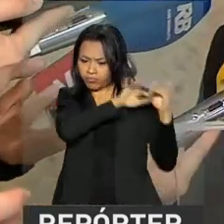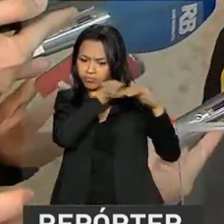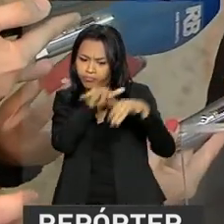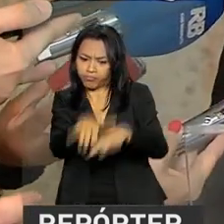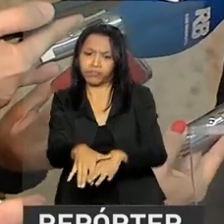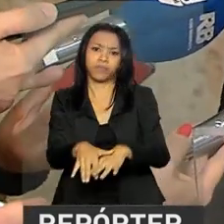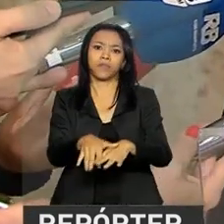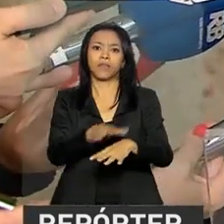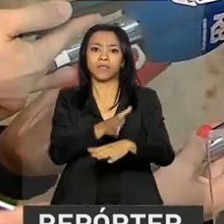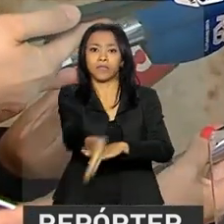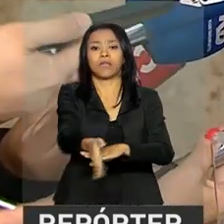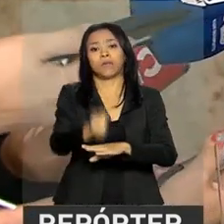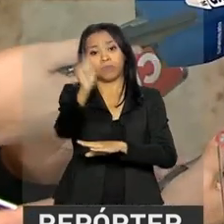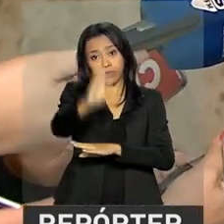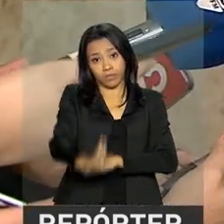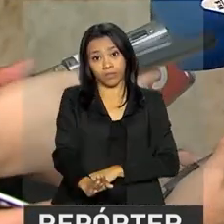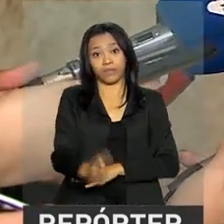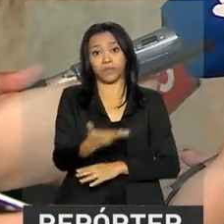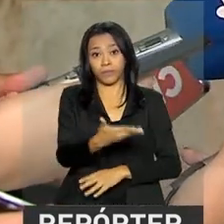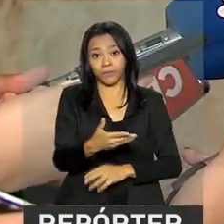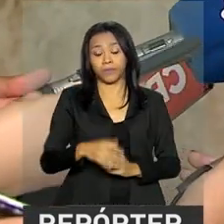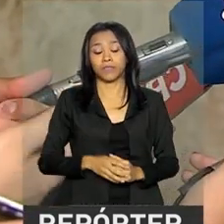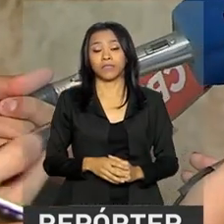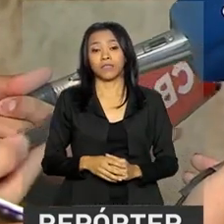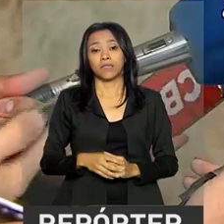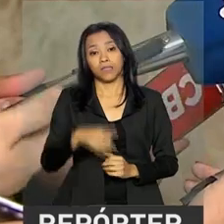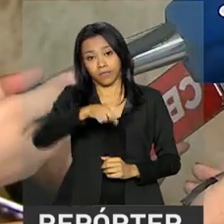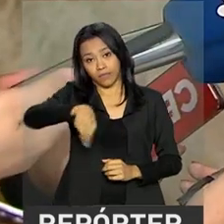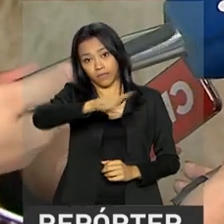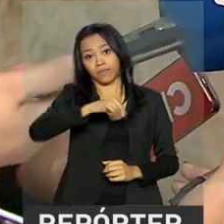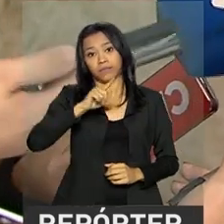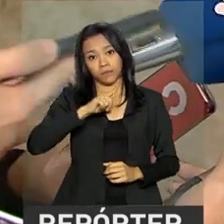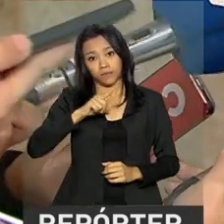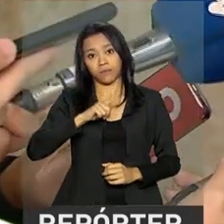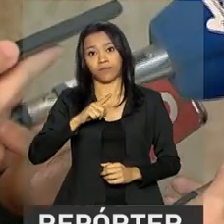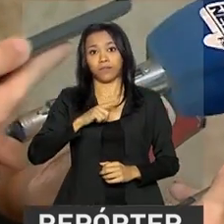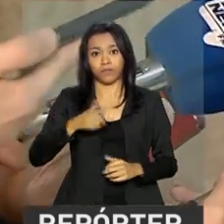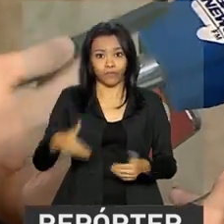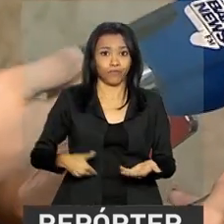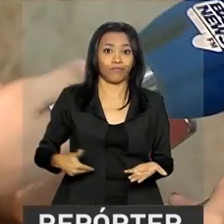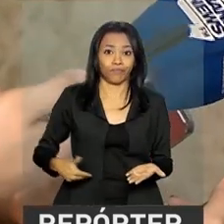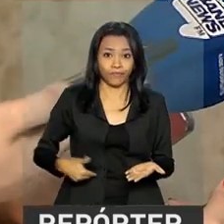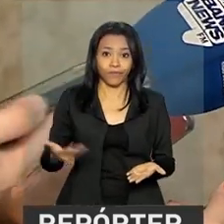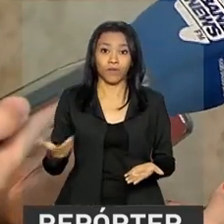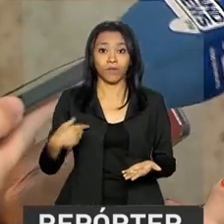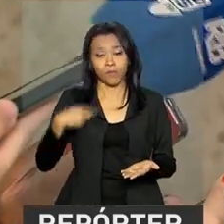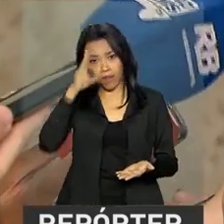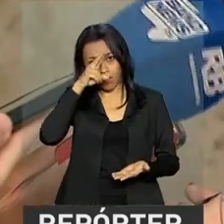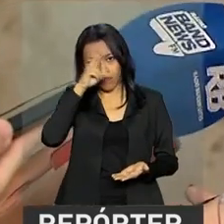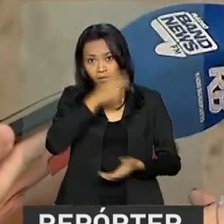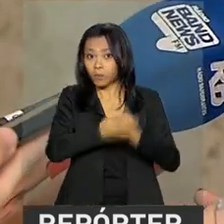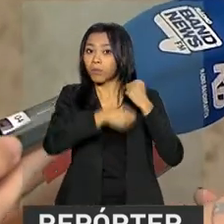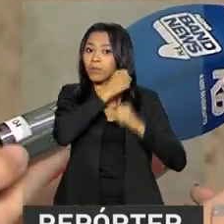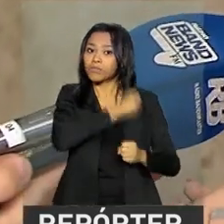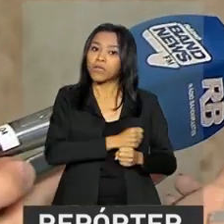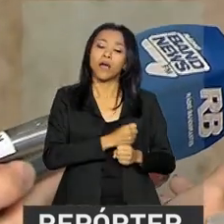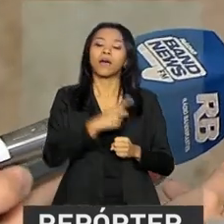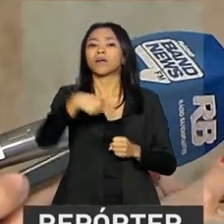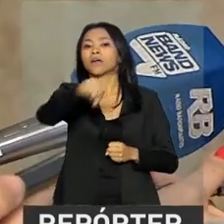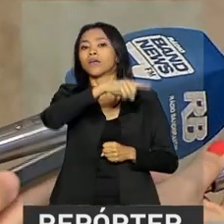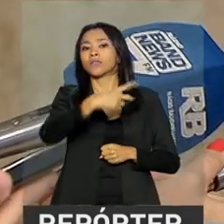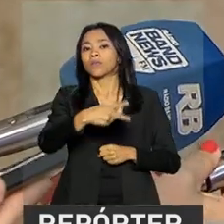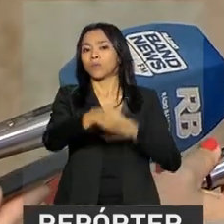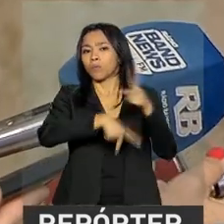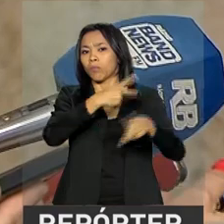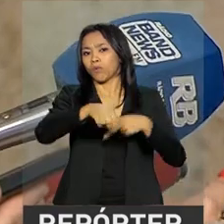o brasil eles justificadamente eles têm fome vamos lembrar que no ano passado a população venezuelana